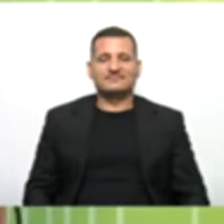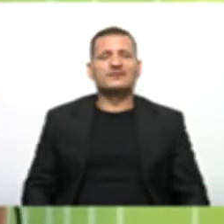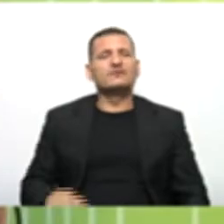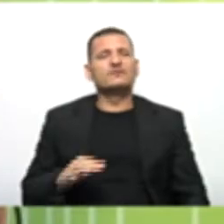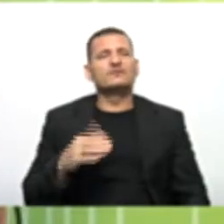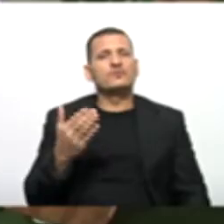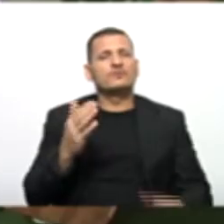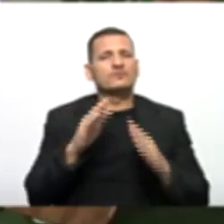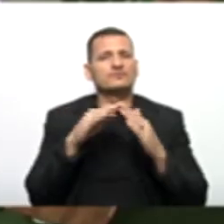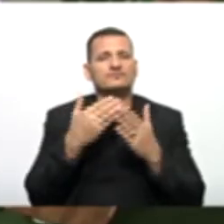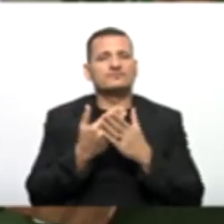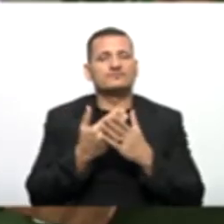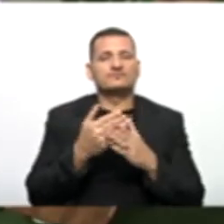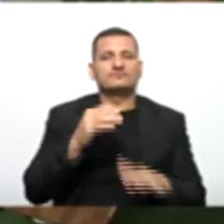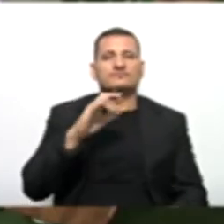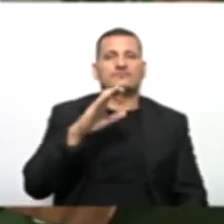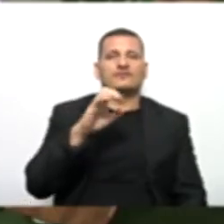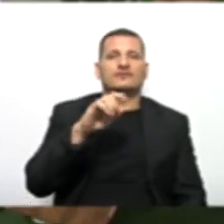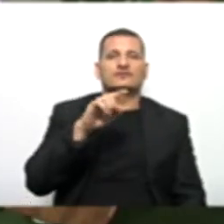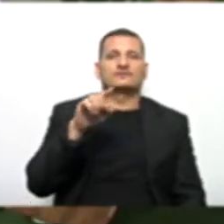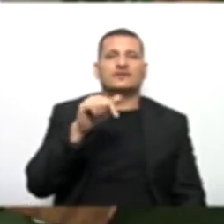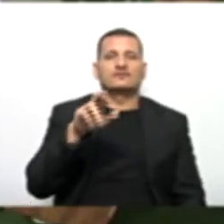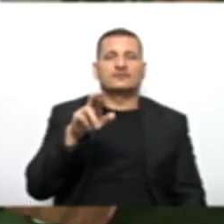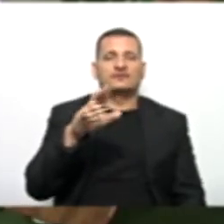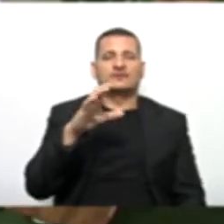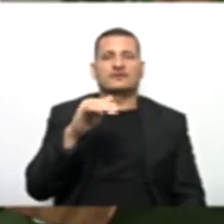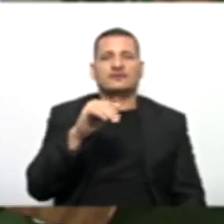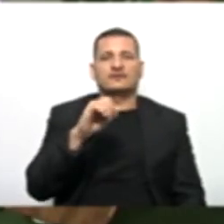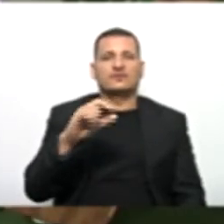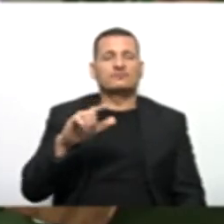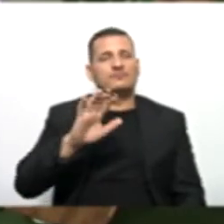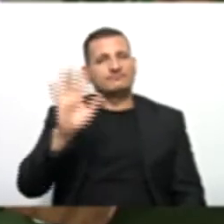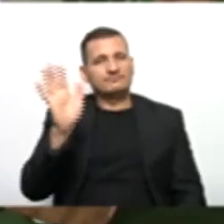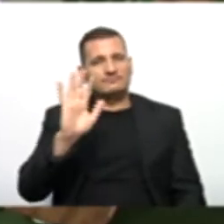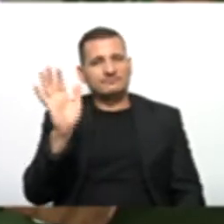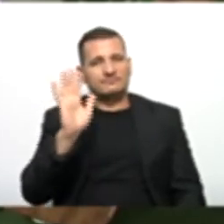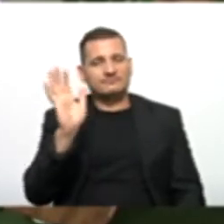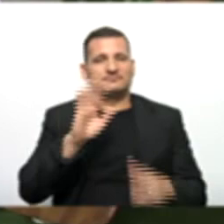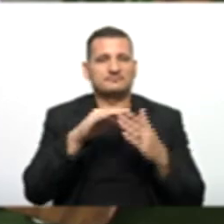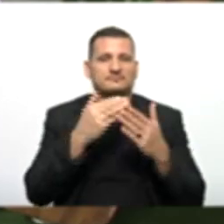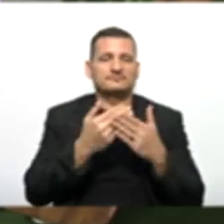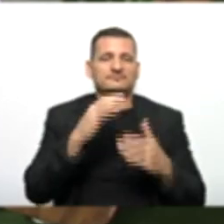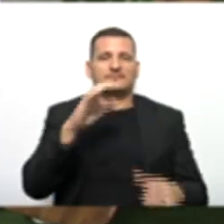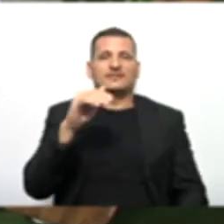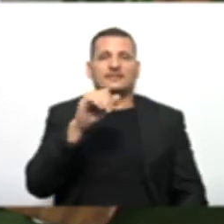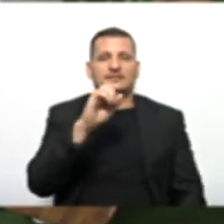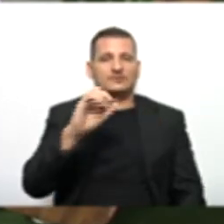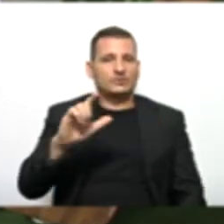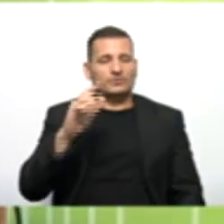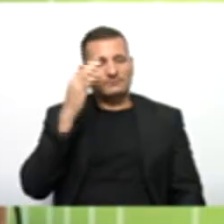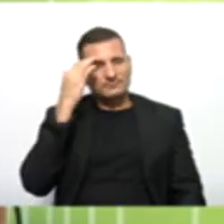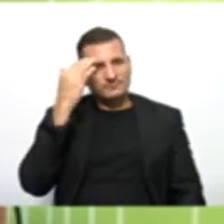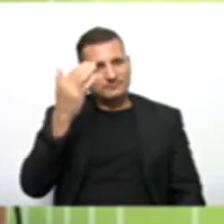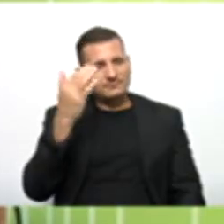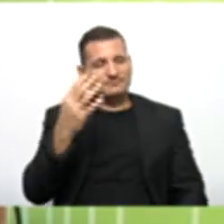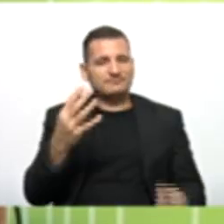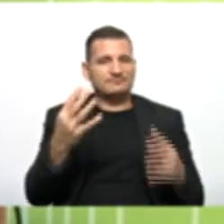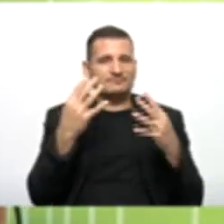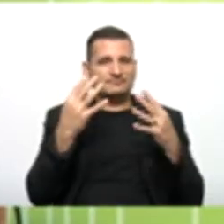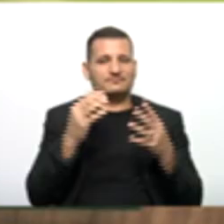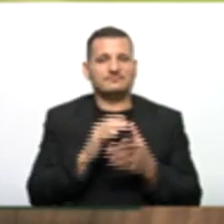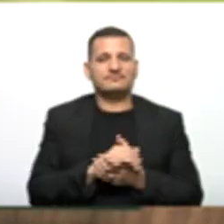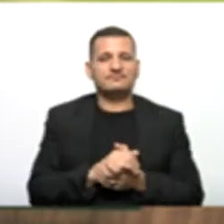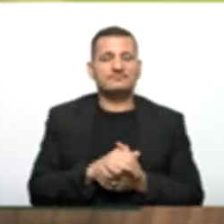professor? A escola César Freitas Cassol. Alô aí para todo mundo da escola César Freitas, tá, gente? Obrigado pela participação. Continuem